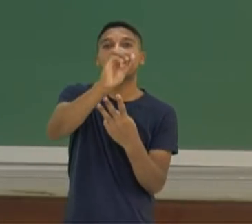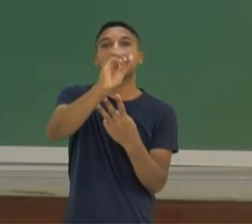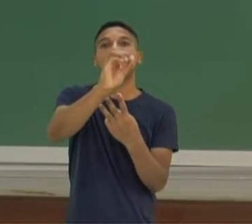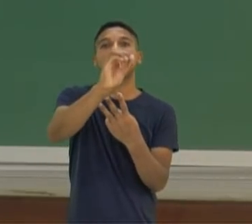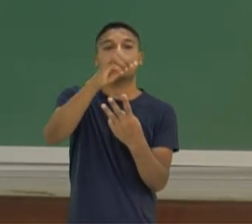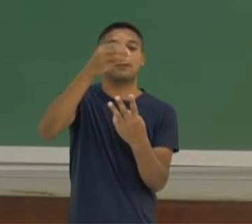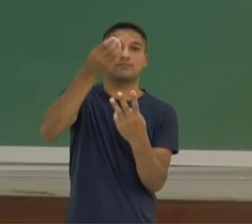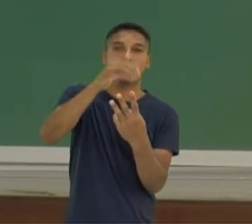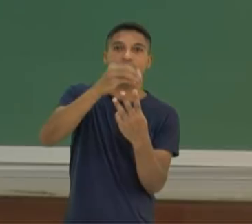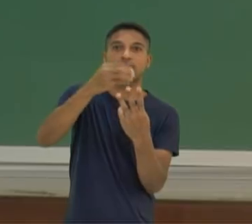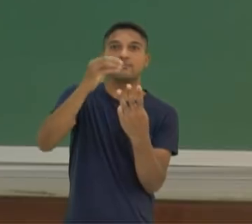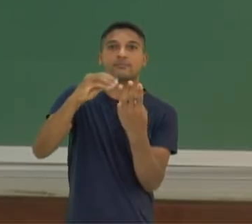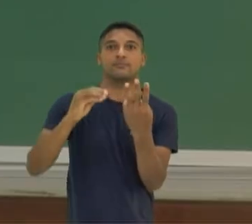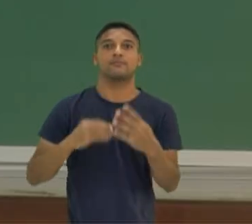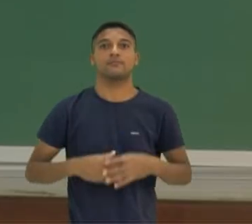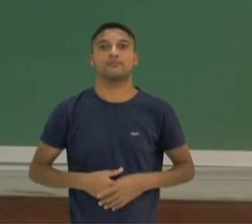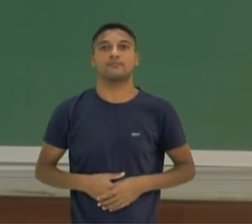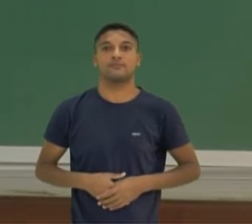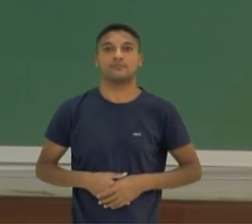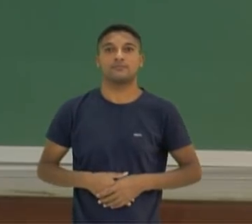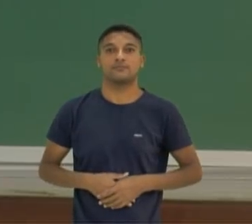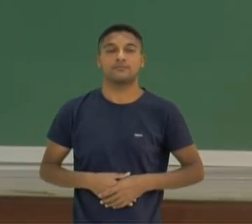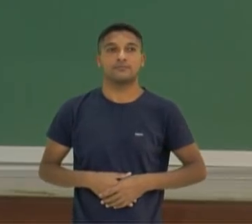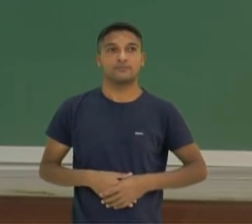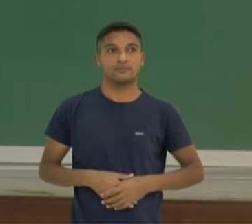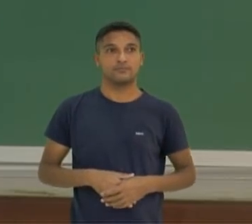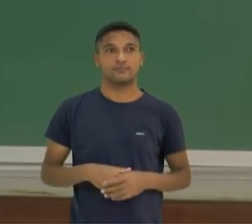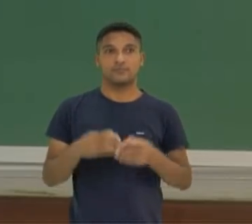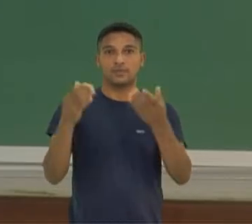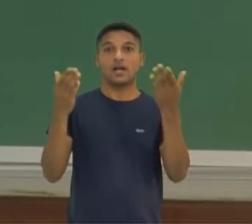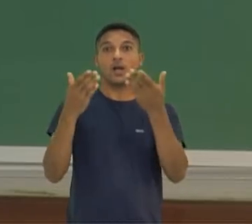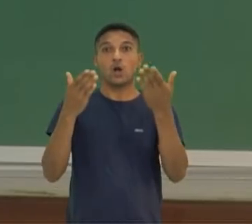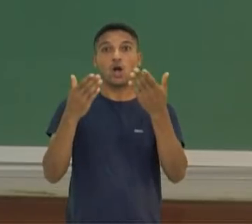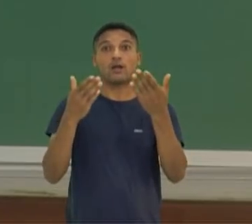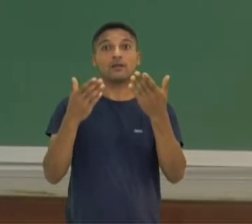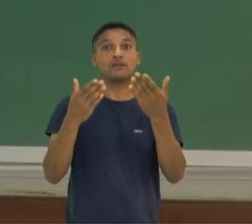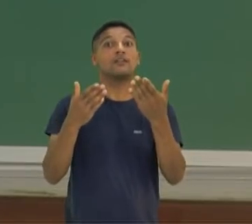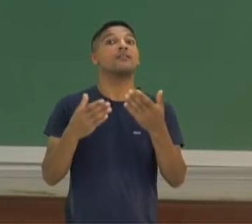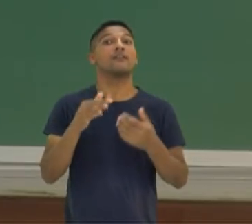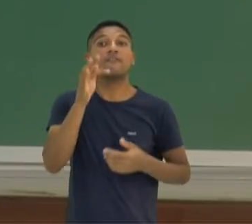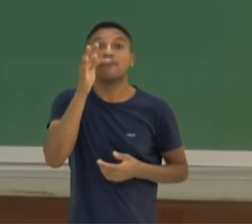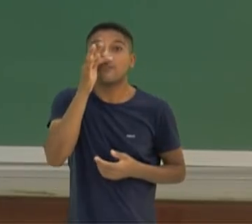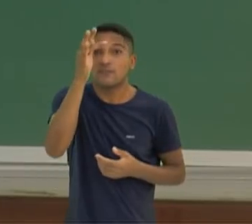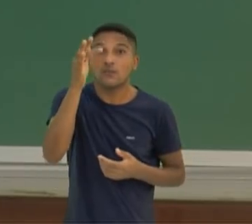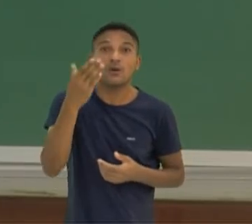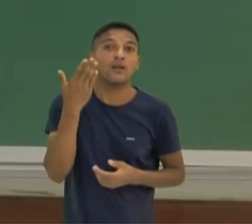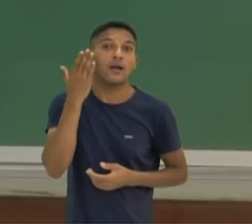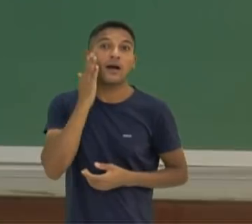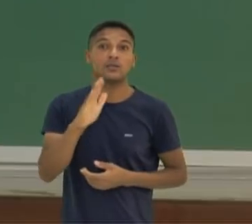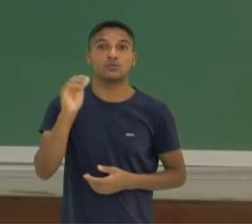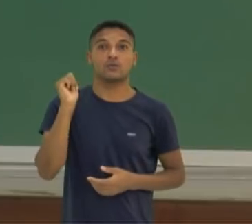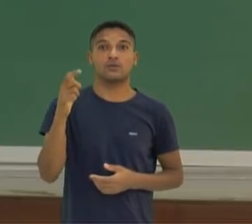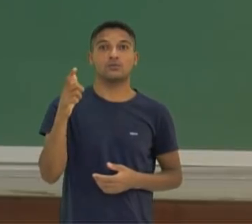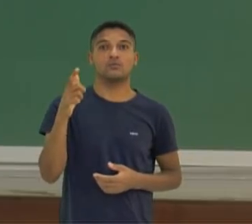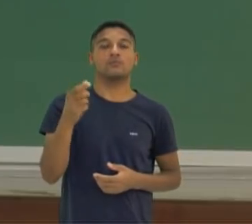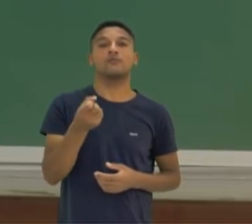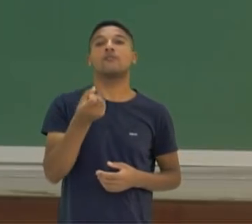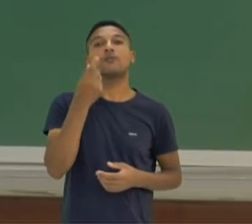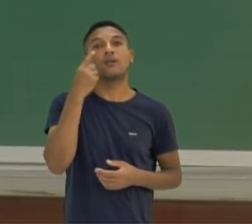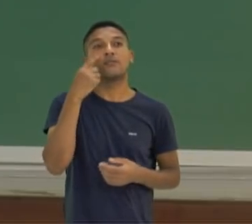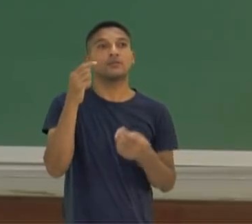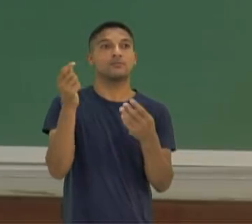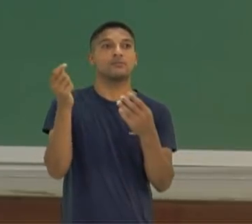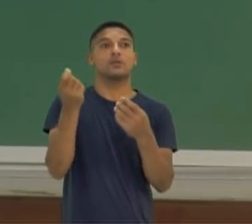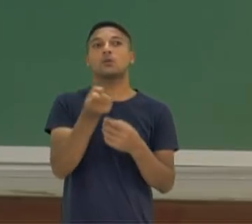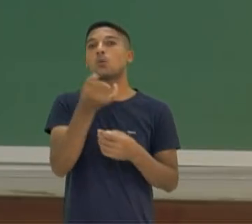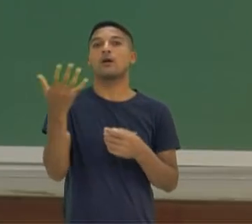20. Agora vamos descobrir quanto que vale a flor azul. Para fazermos isso, nós